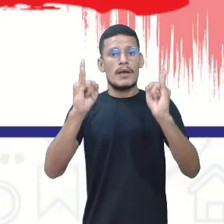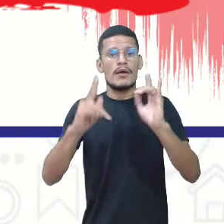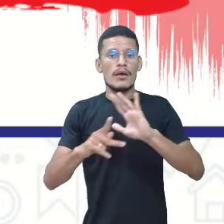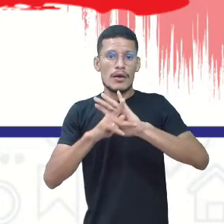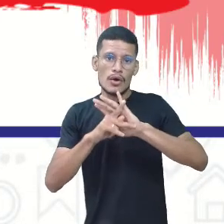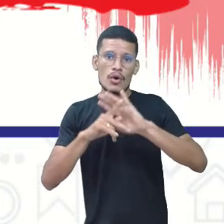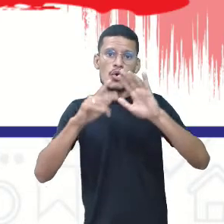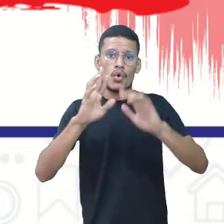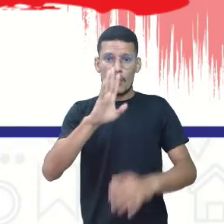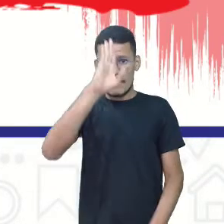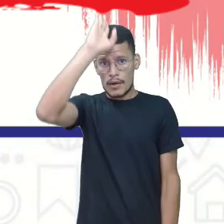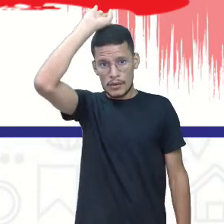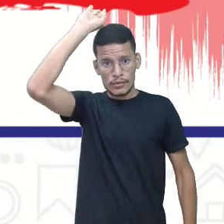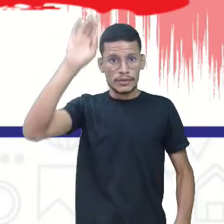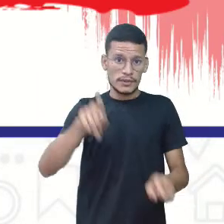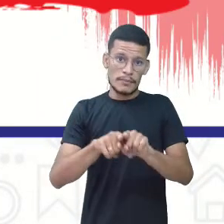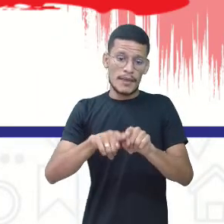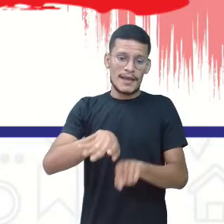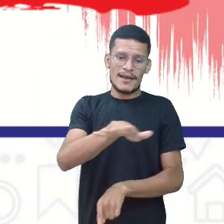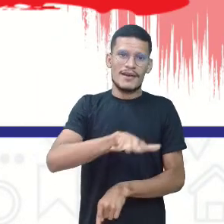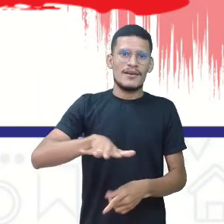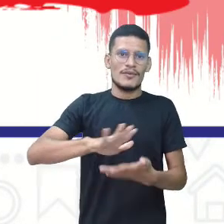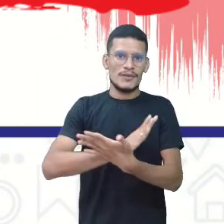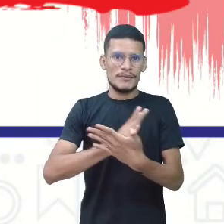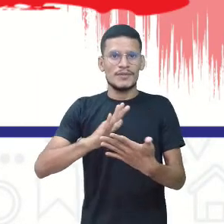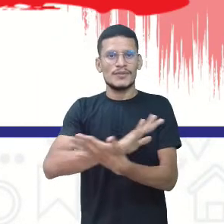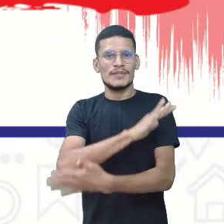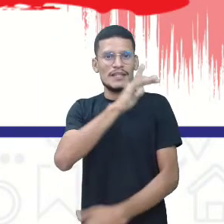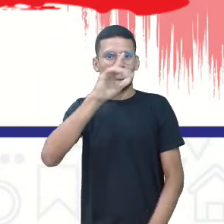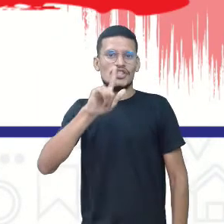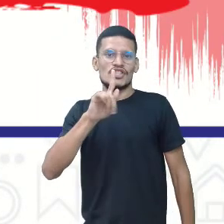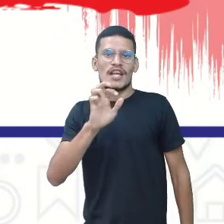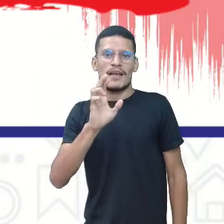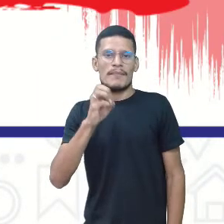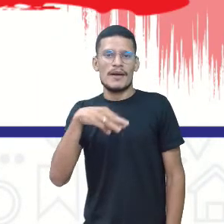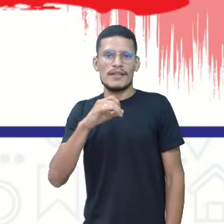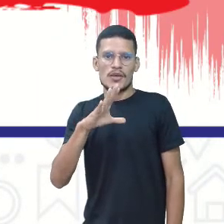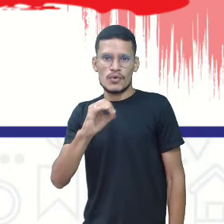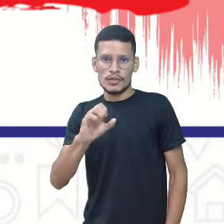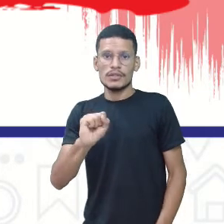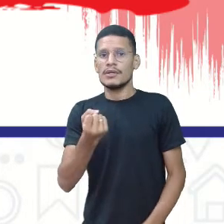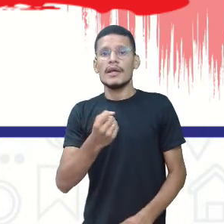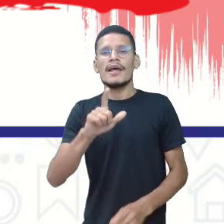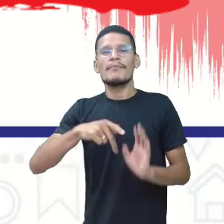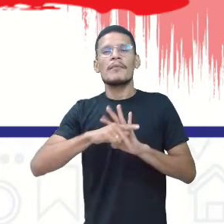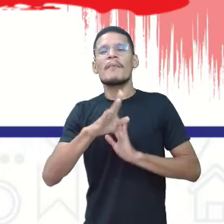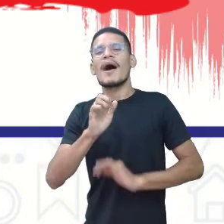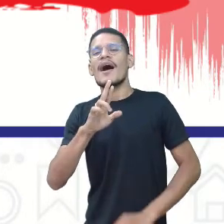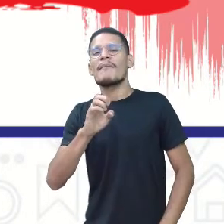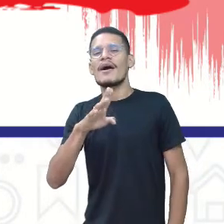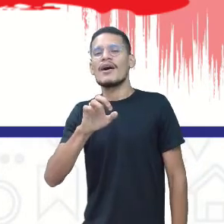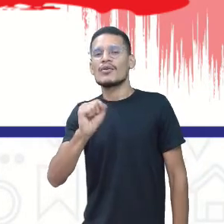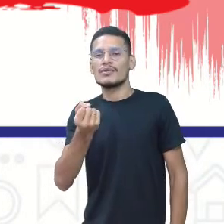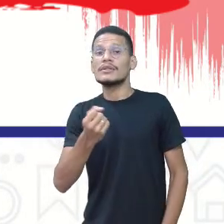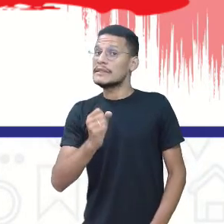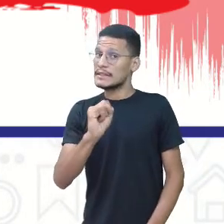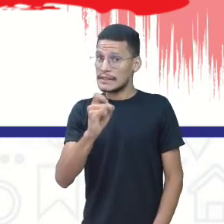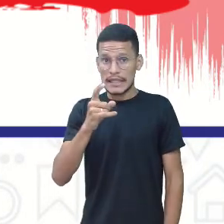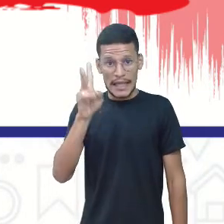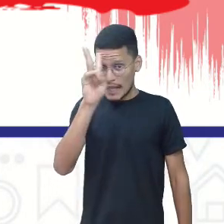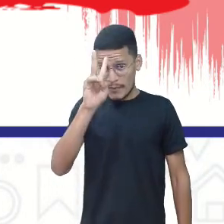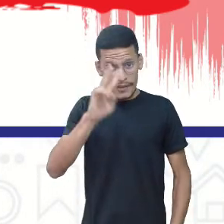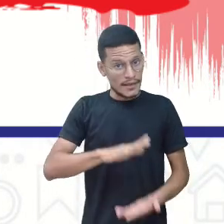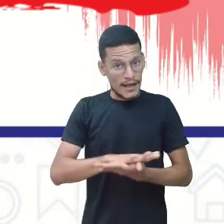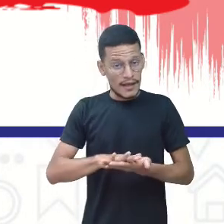elementos dos povos germânicos, né, chamados de povos bárbaros. E se você não lembra dessa temática, a gente teve uma aula aqui específica,